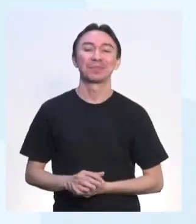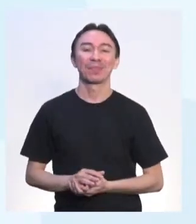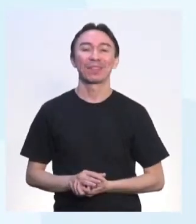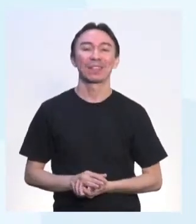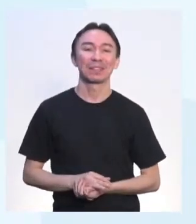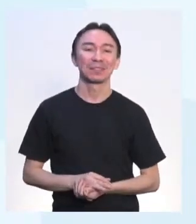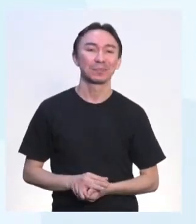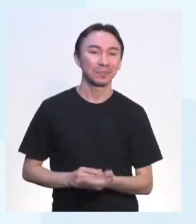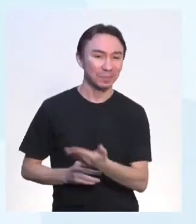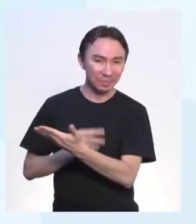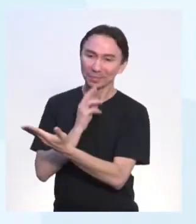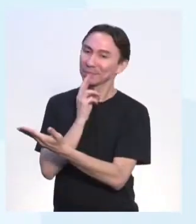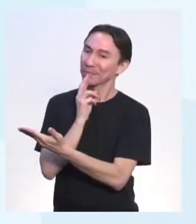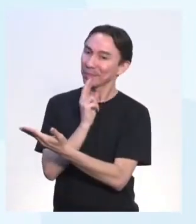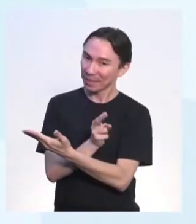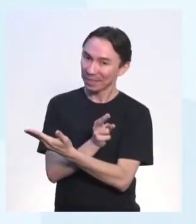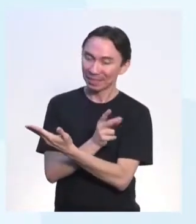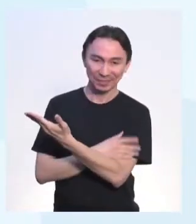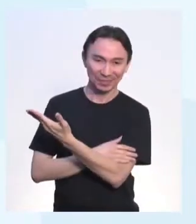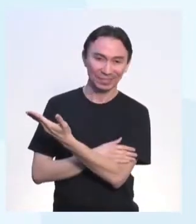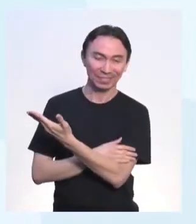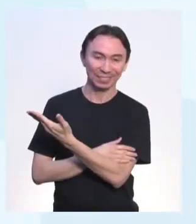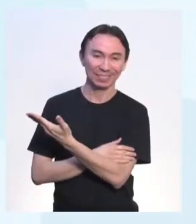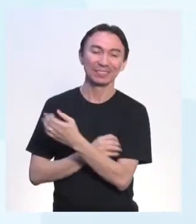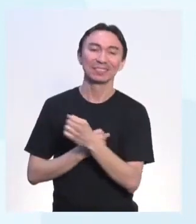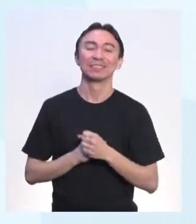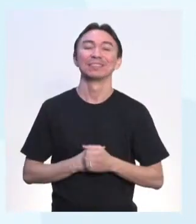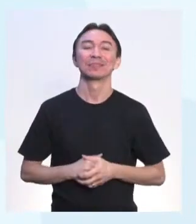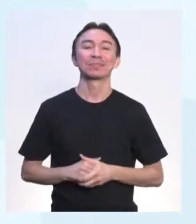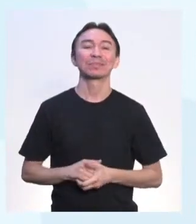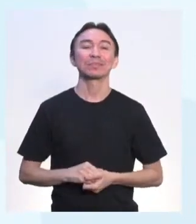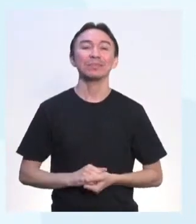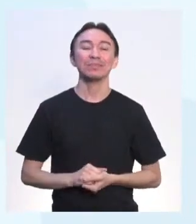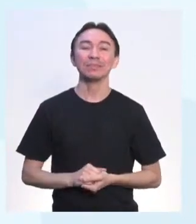Perfeito. Olha a resolução aí da atividade 2, pessoal.